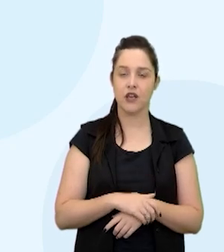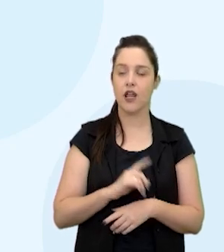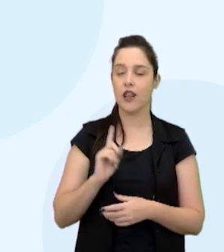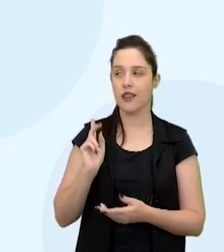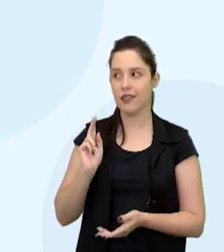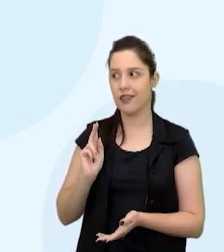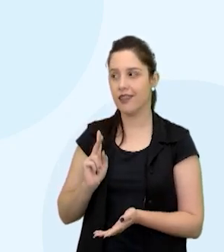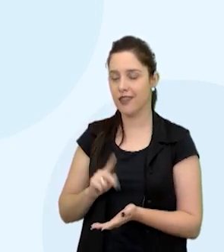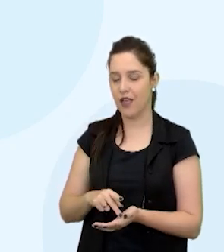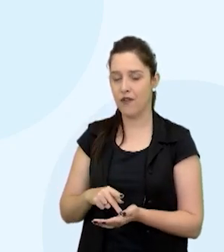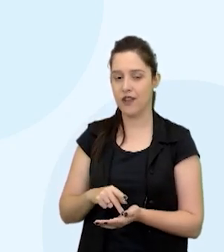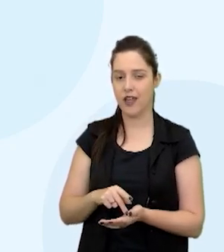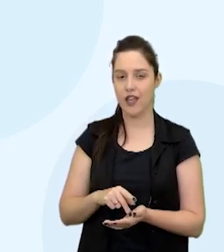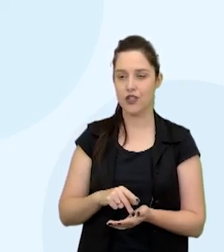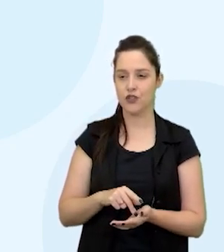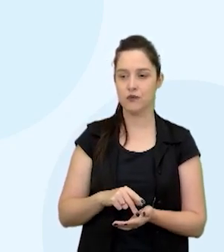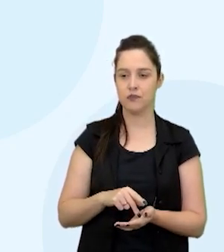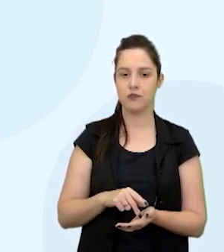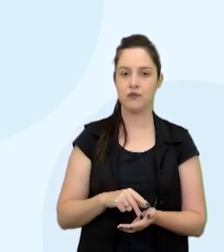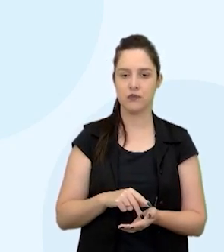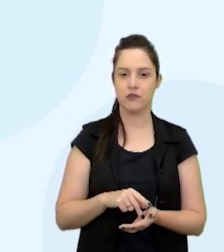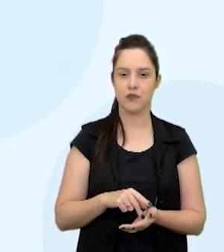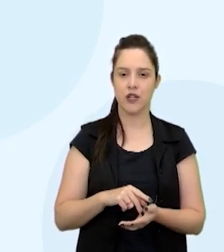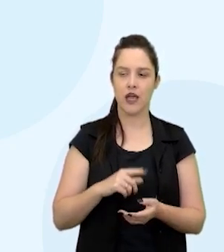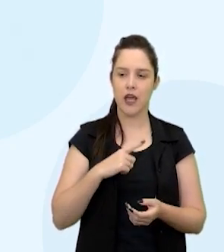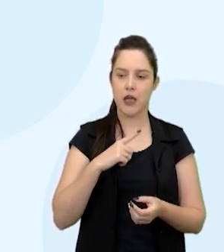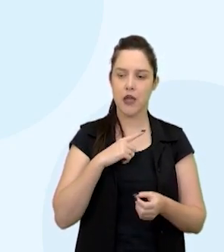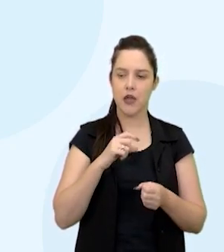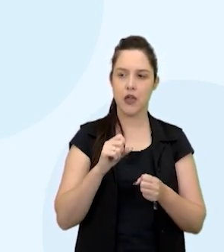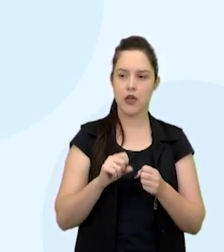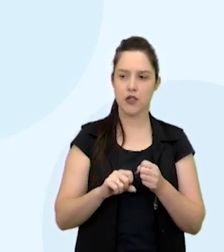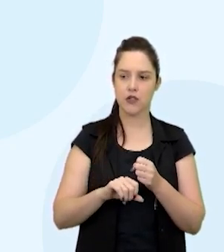verdade, aí que parte para o subjetivo. Mas olha só, nós temos